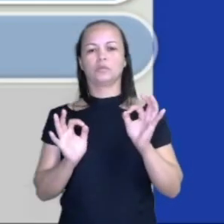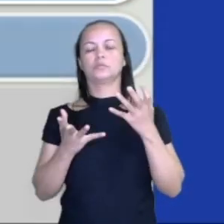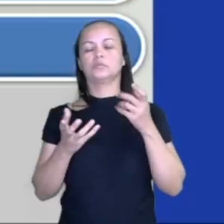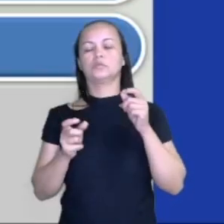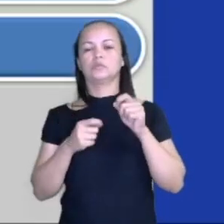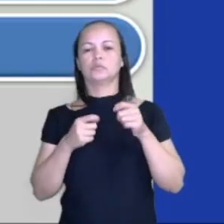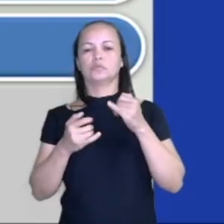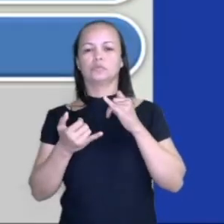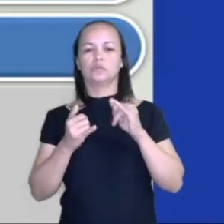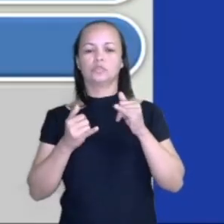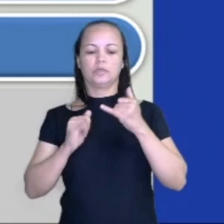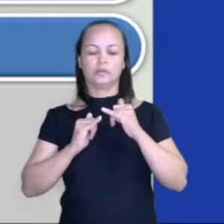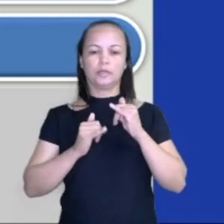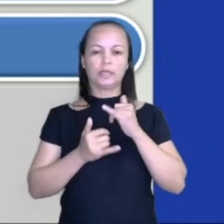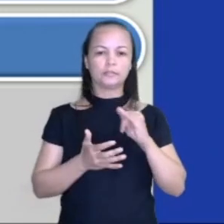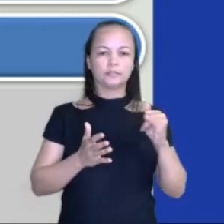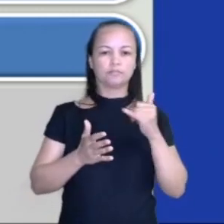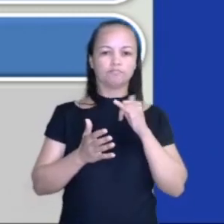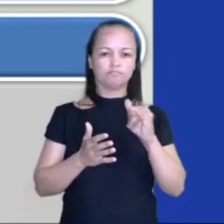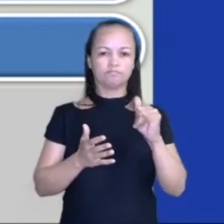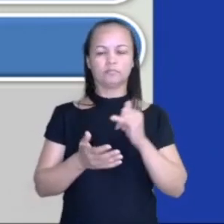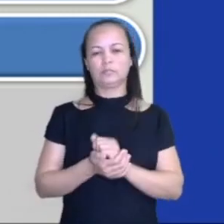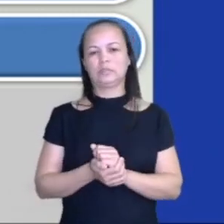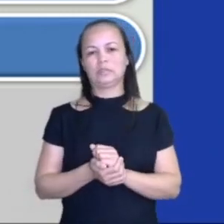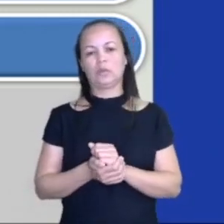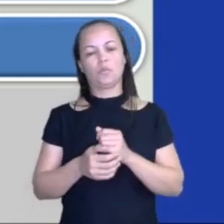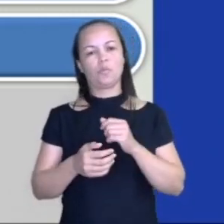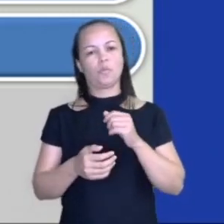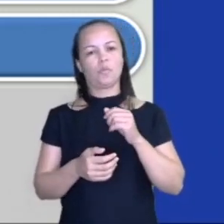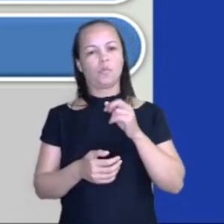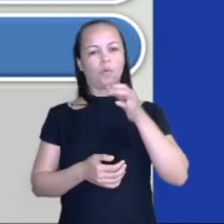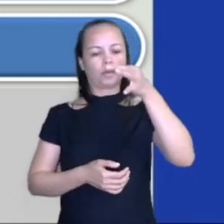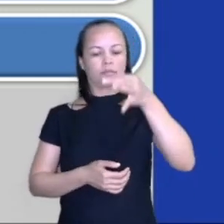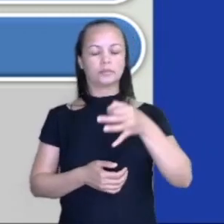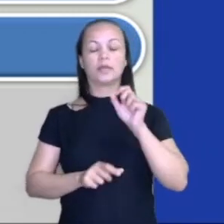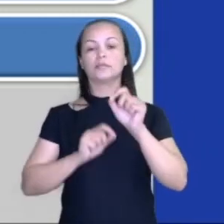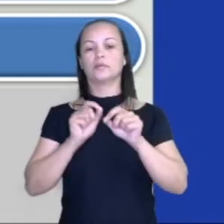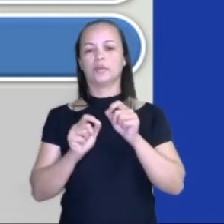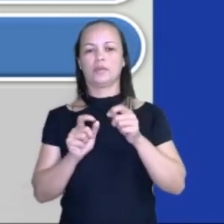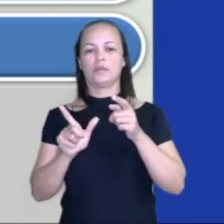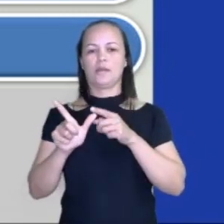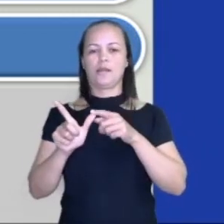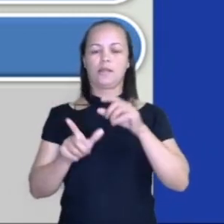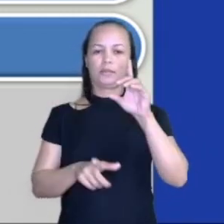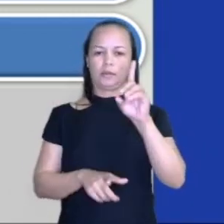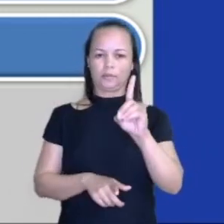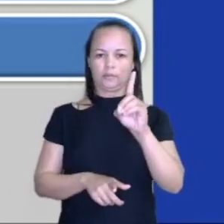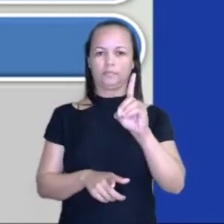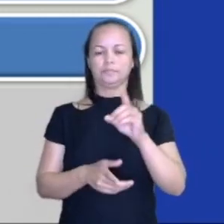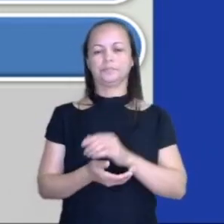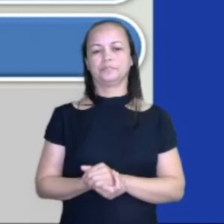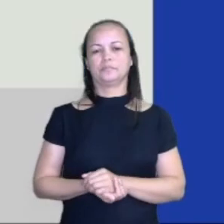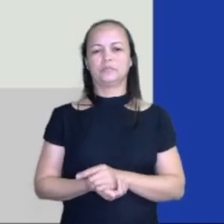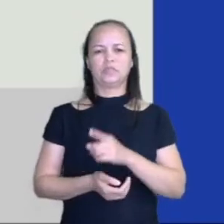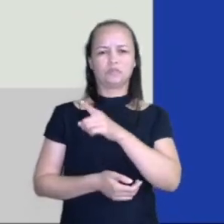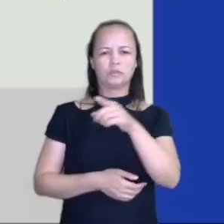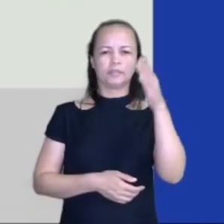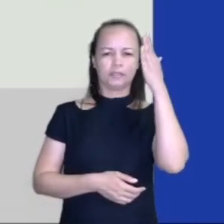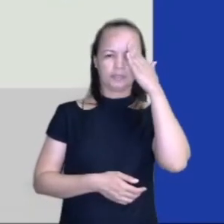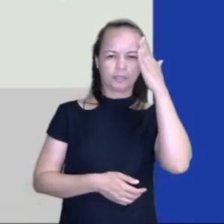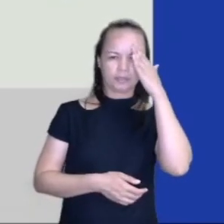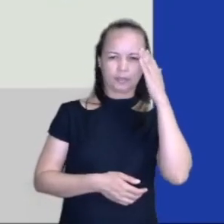alternativa correta aí é letra de quem depois ir até aí gente